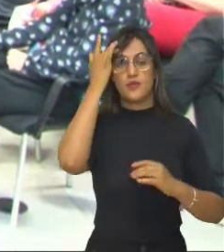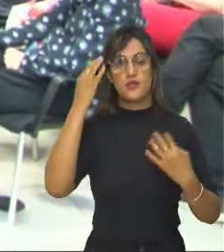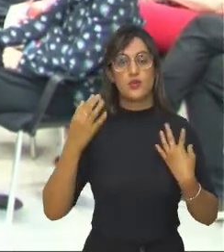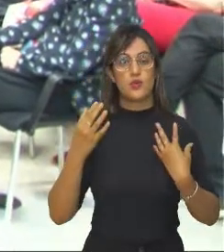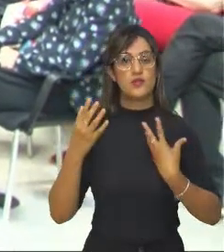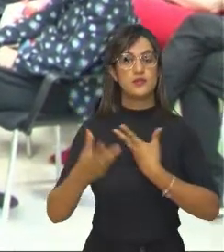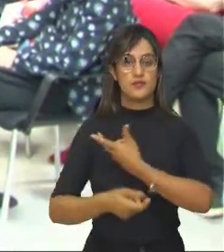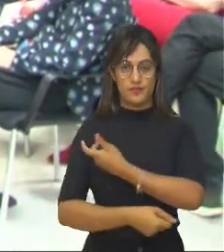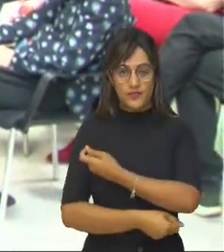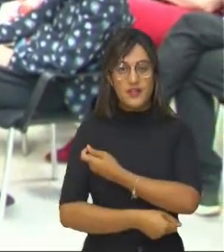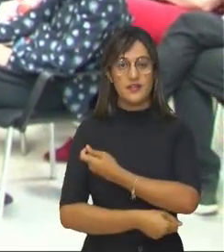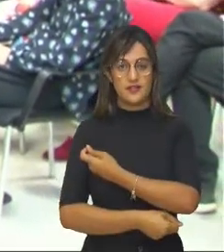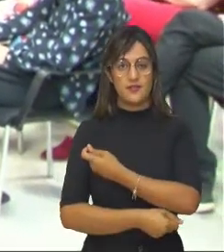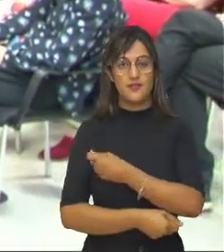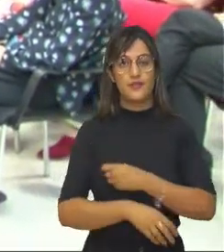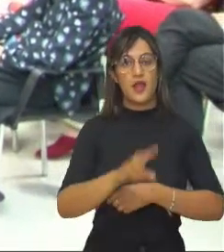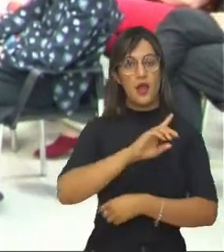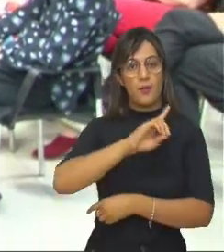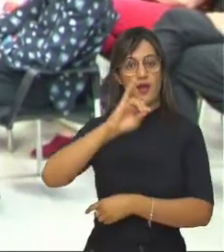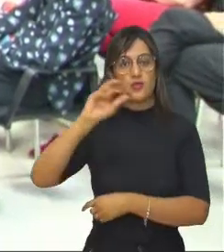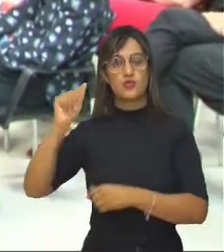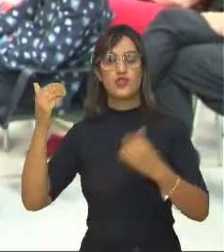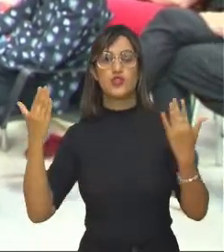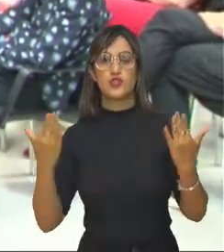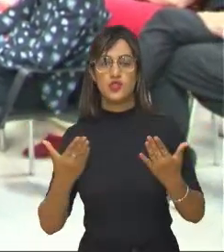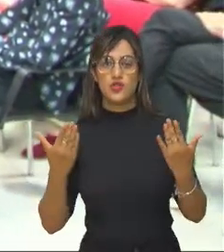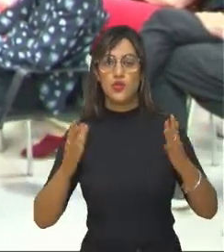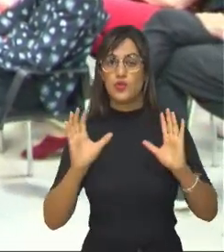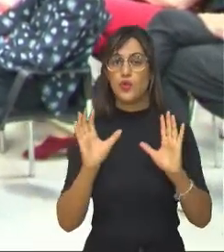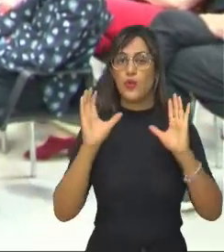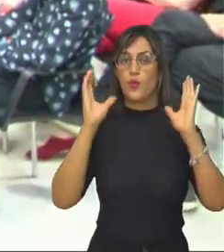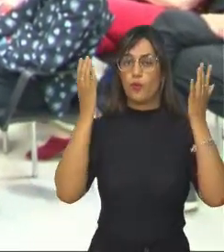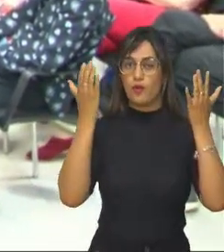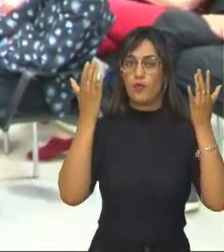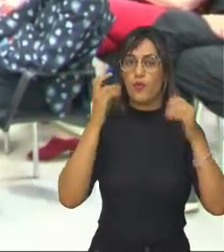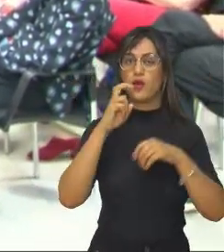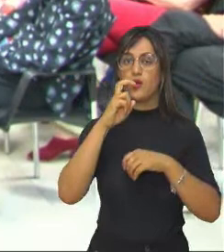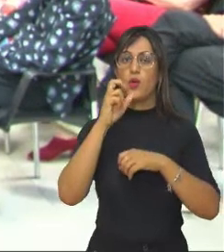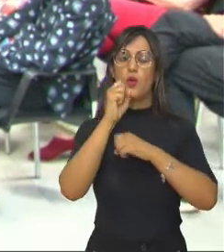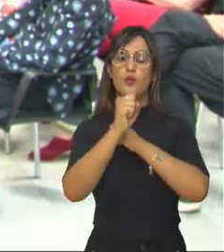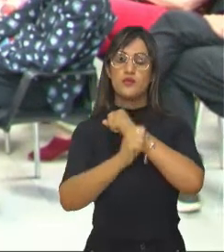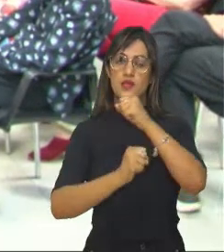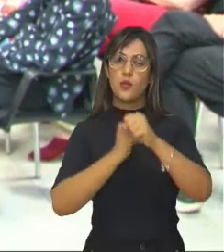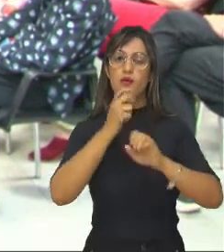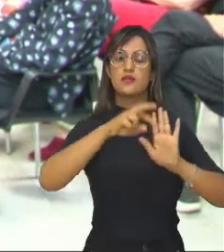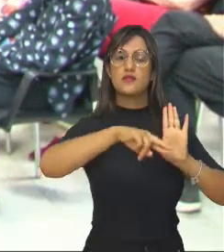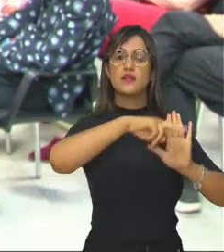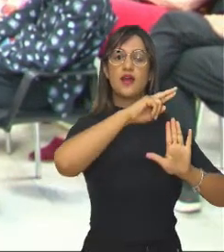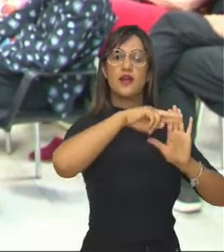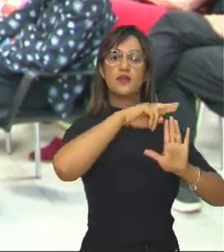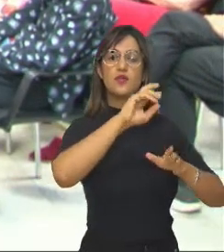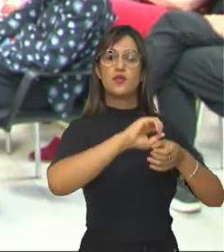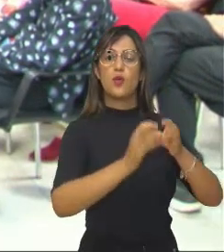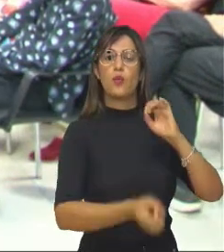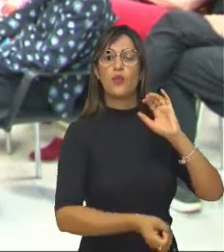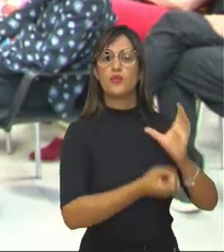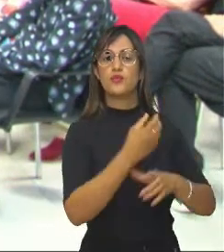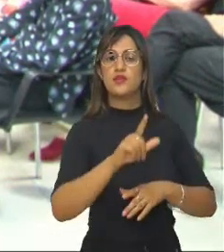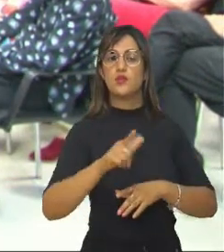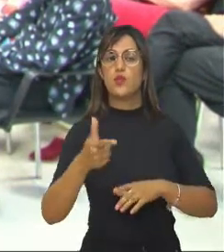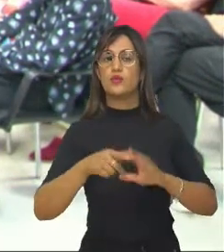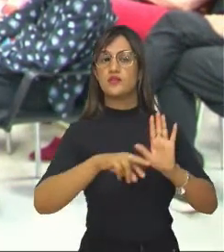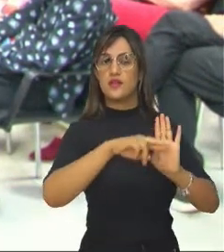hoje é para a gente dizer que comemoramos os 5 anos da resolução produzindo outras